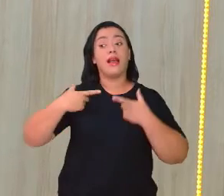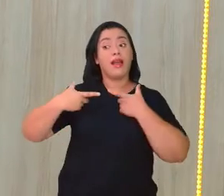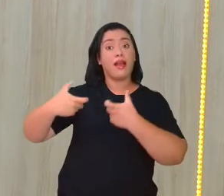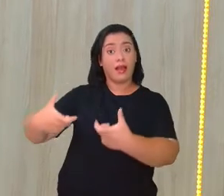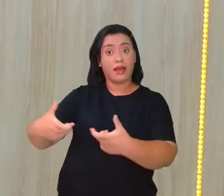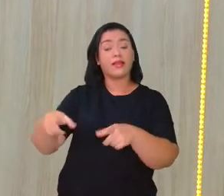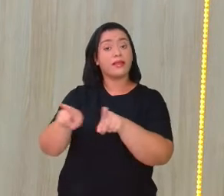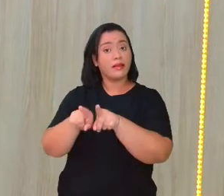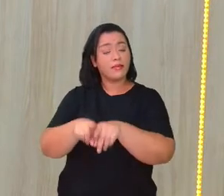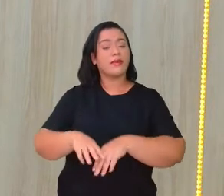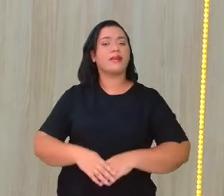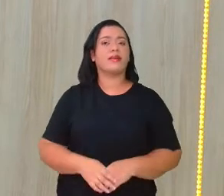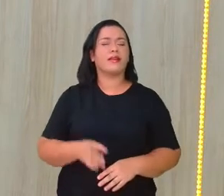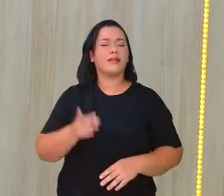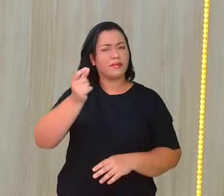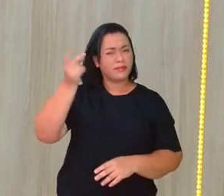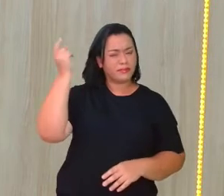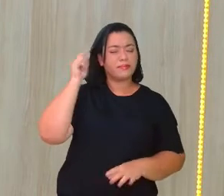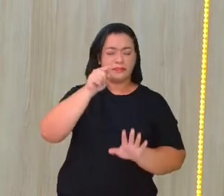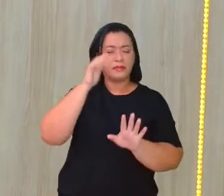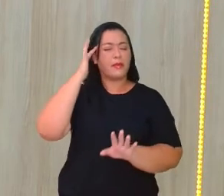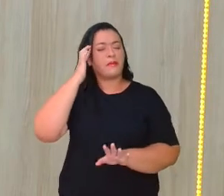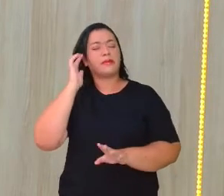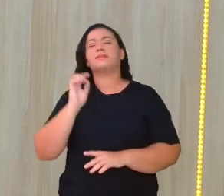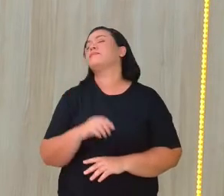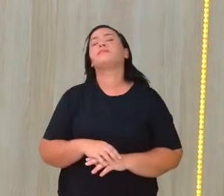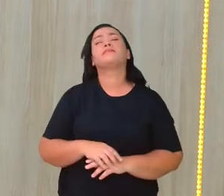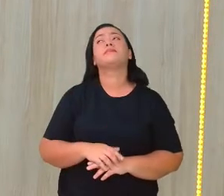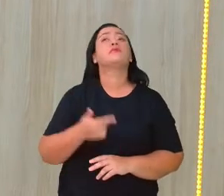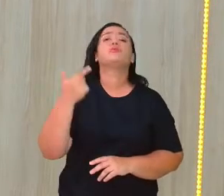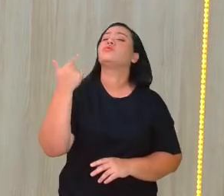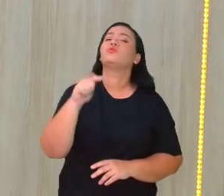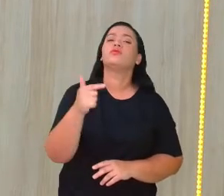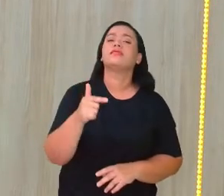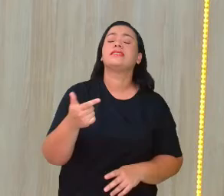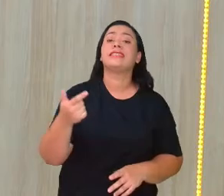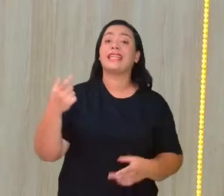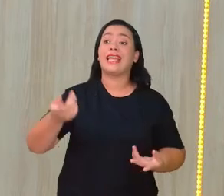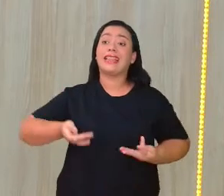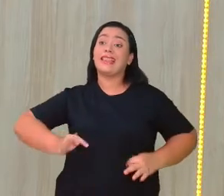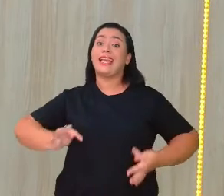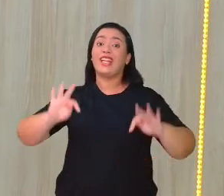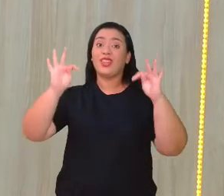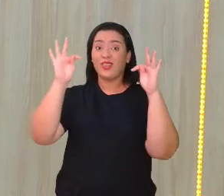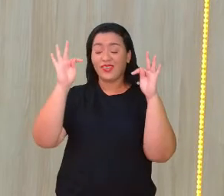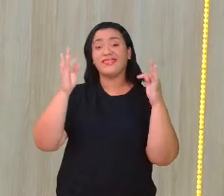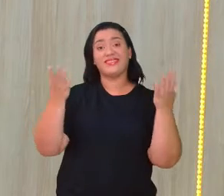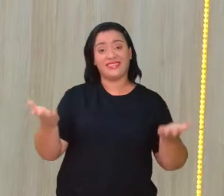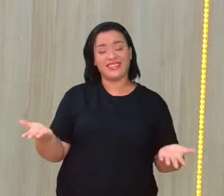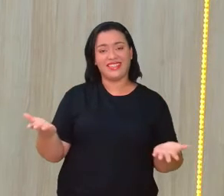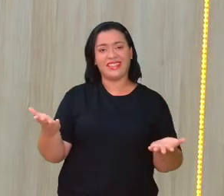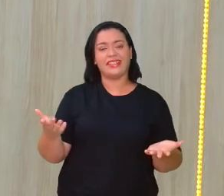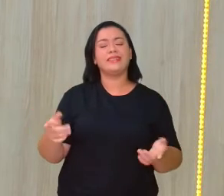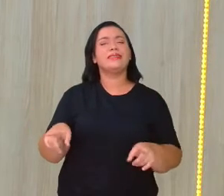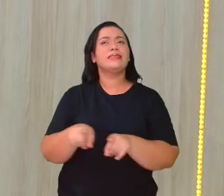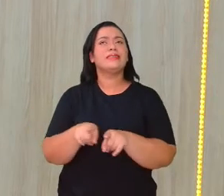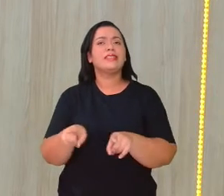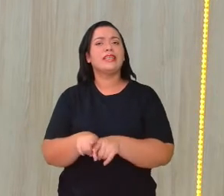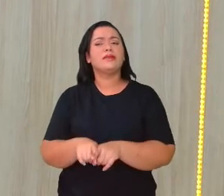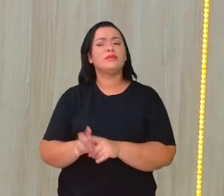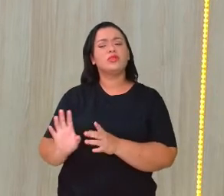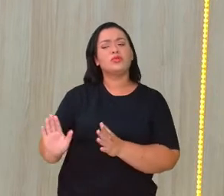guerras. Pensem, naquela época não existia toda a tecnologia, né, todos os